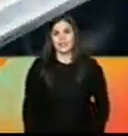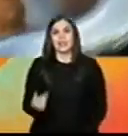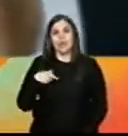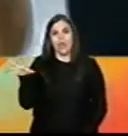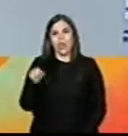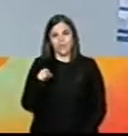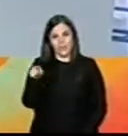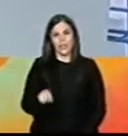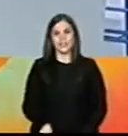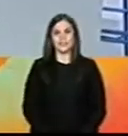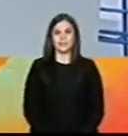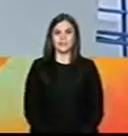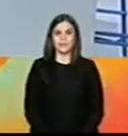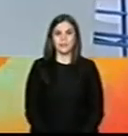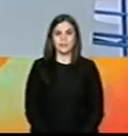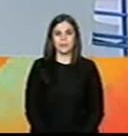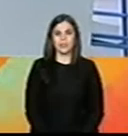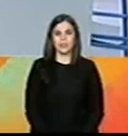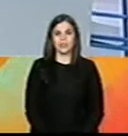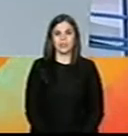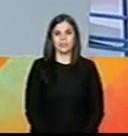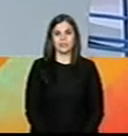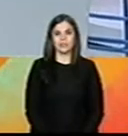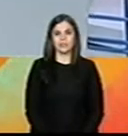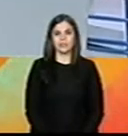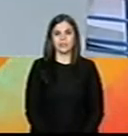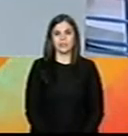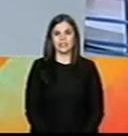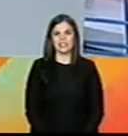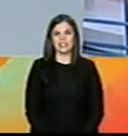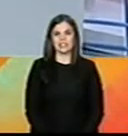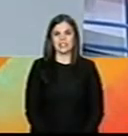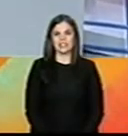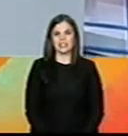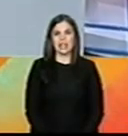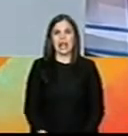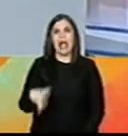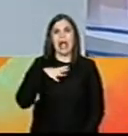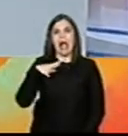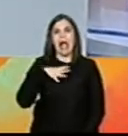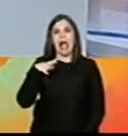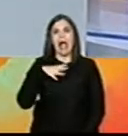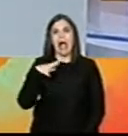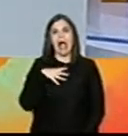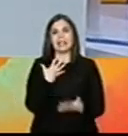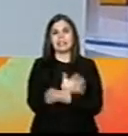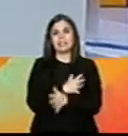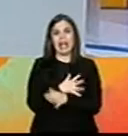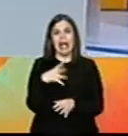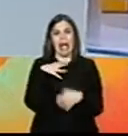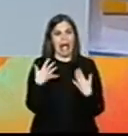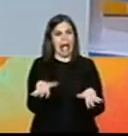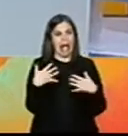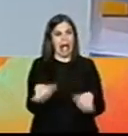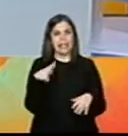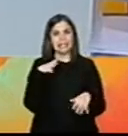Jorge. Está bom assim. Acho que não me vou queimar. Vou? Vou queimar. Ai, vais, vais. Teimosa. Querias